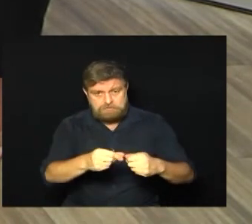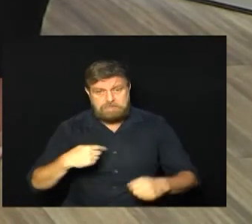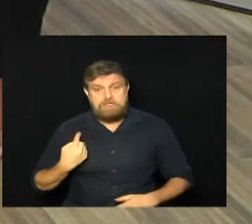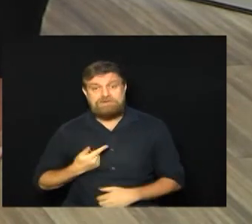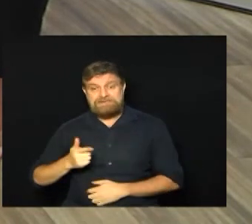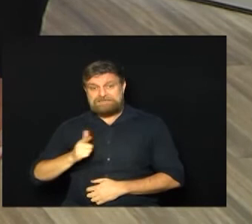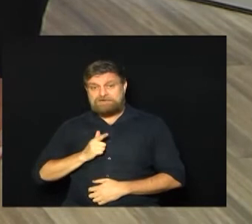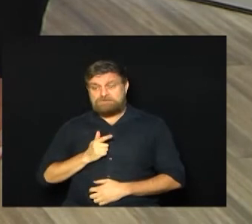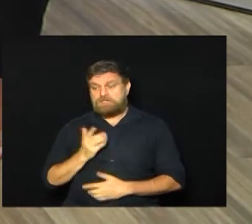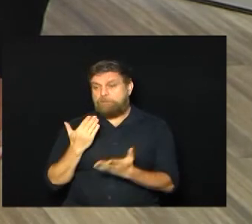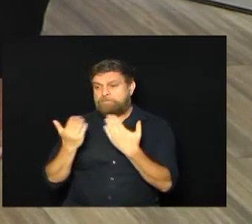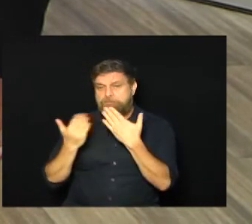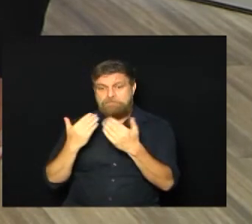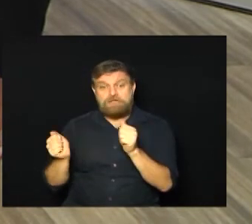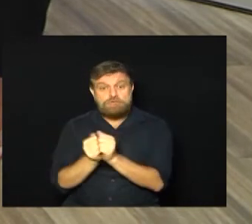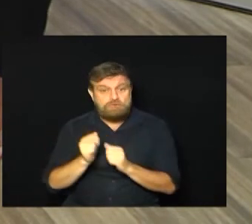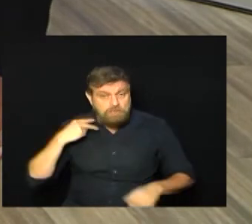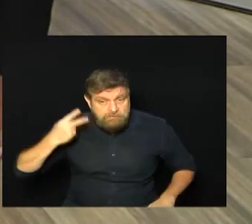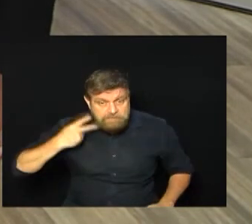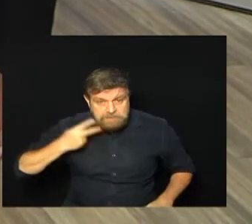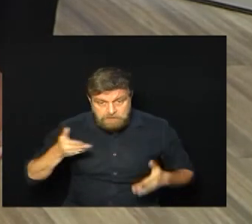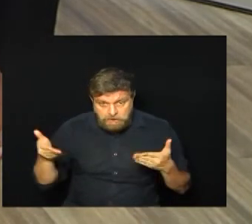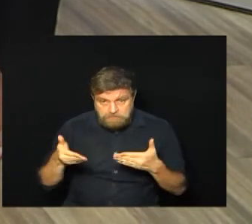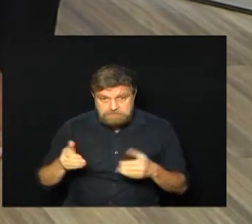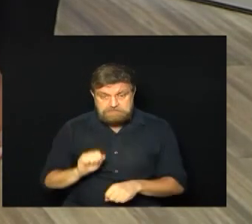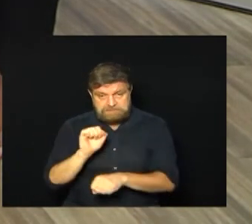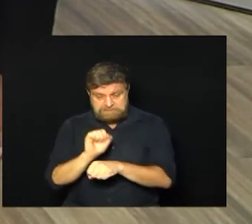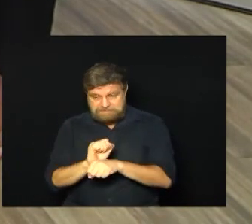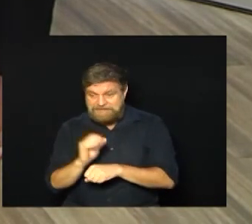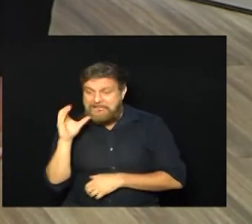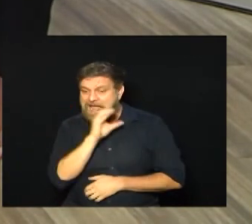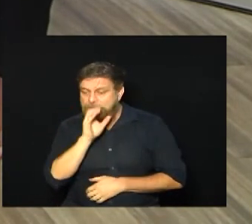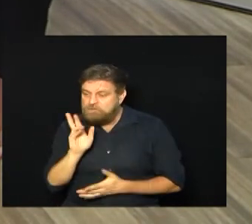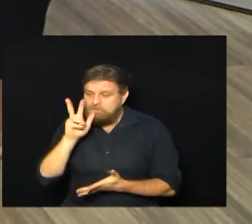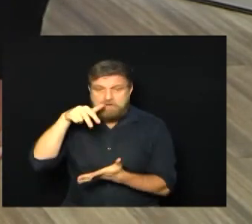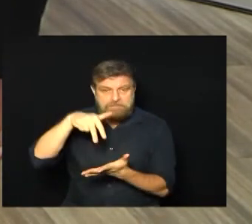temos entrevistas com vereadores hoje. Com certeza, daqui a pouquinho eu estou de volta para